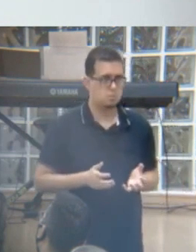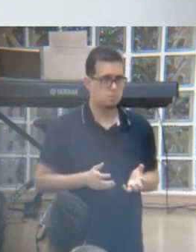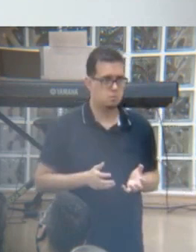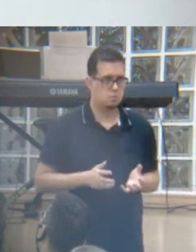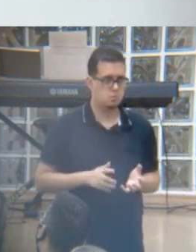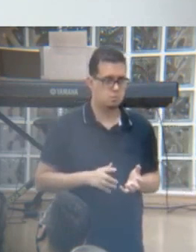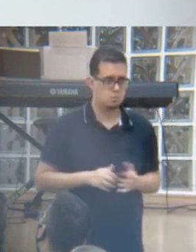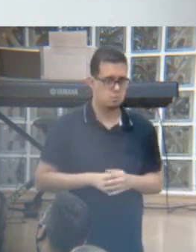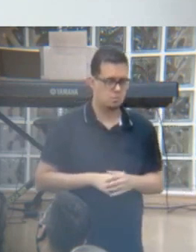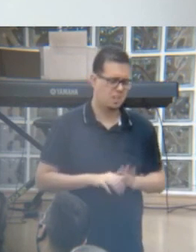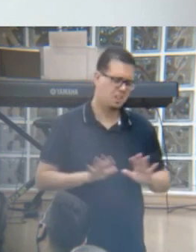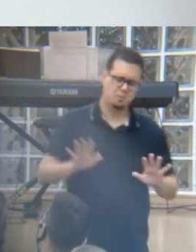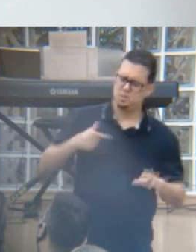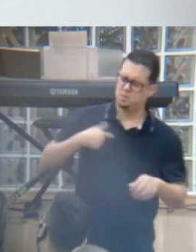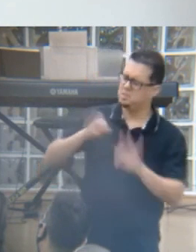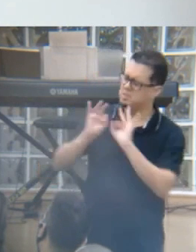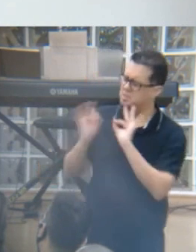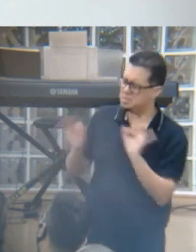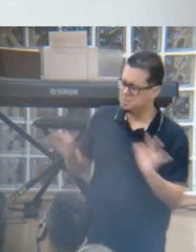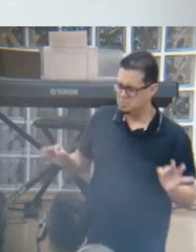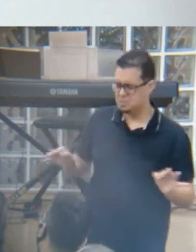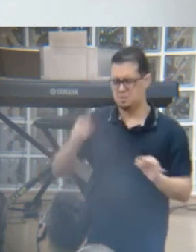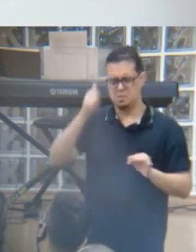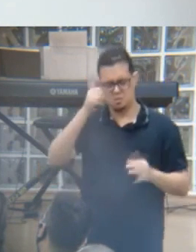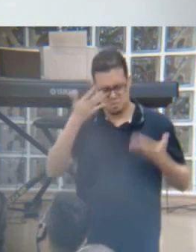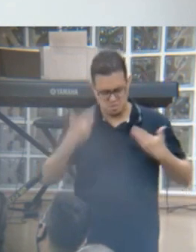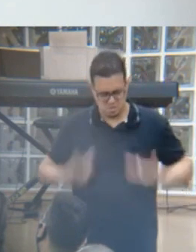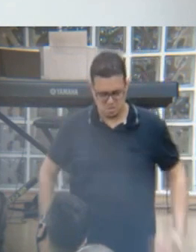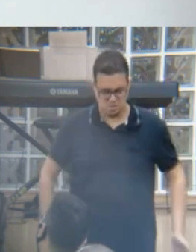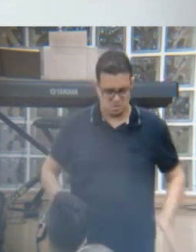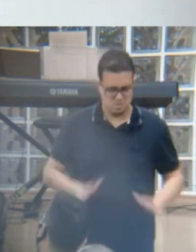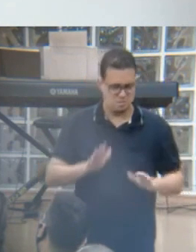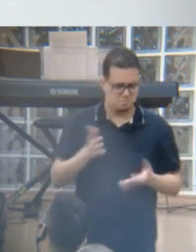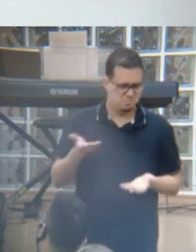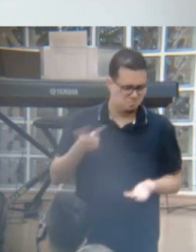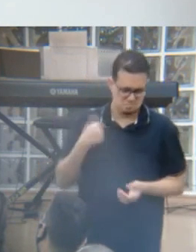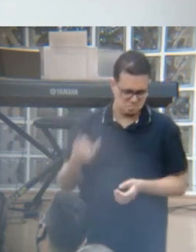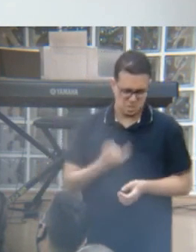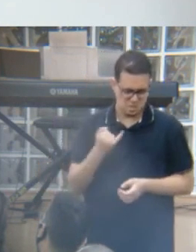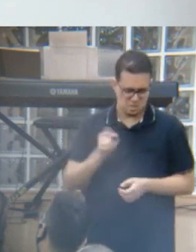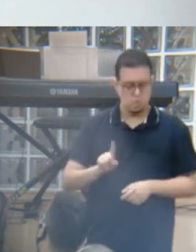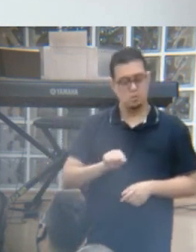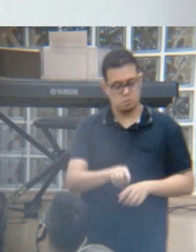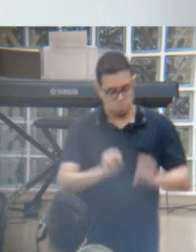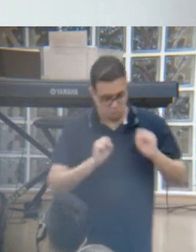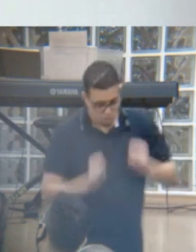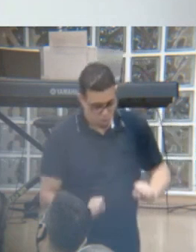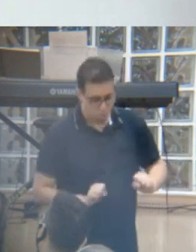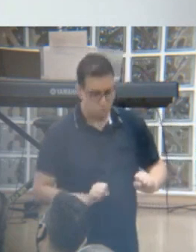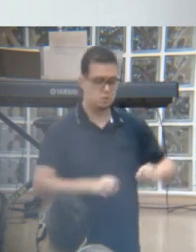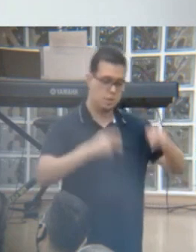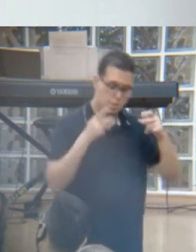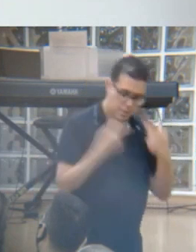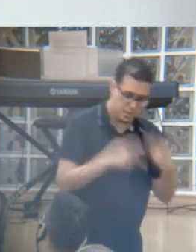simples, uma mulher simples. Quem sou eu? Você pode ser boca de Deus para pregar a sua palavra e as suas verdades